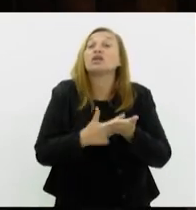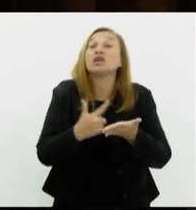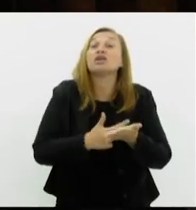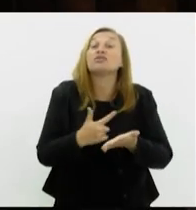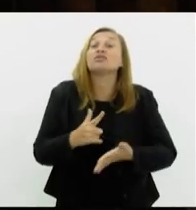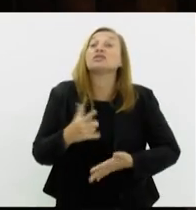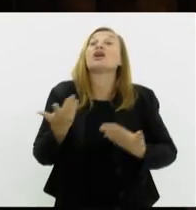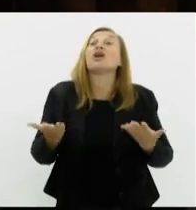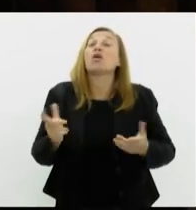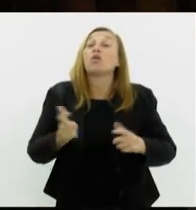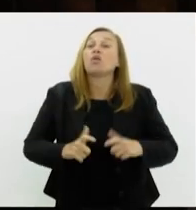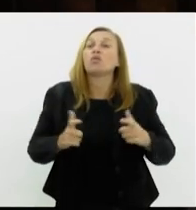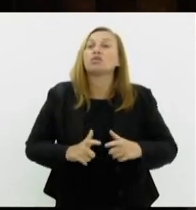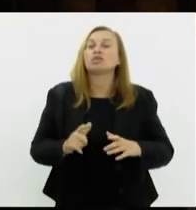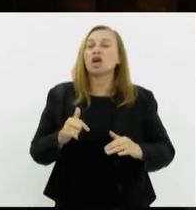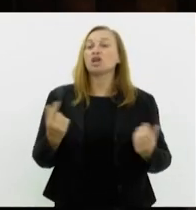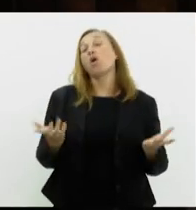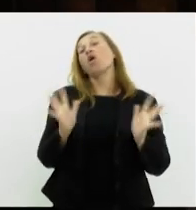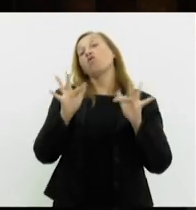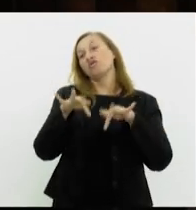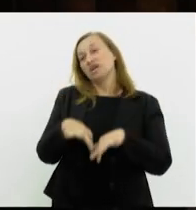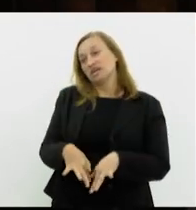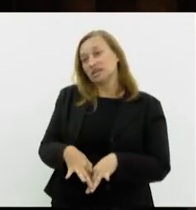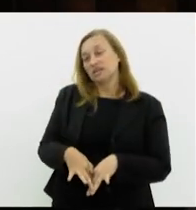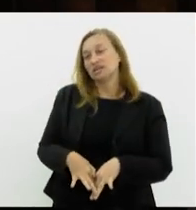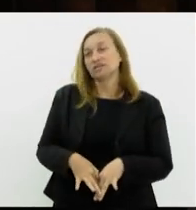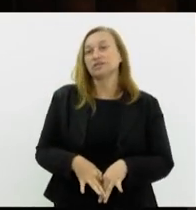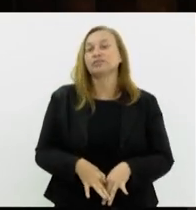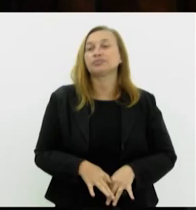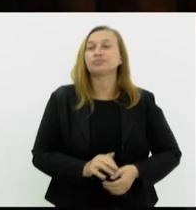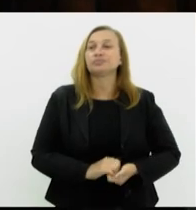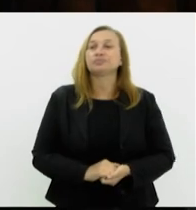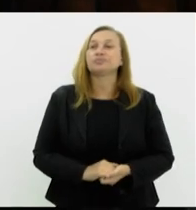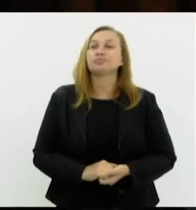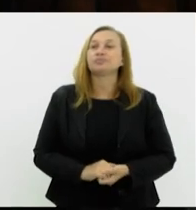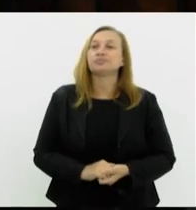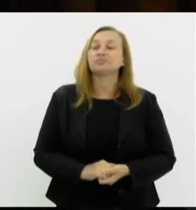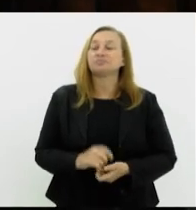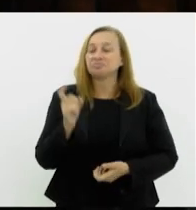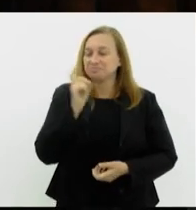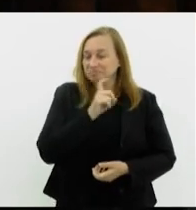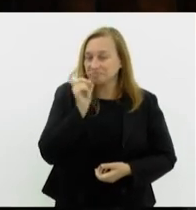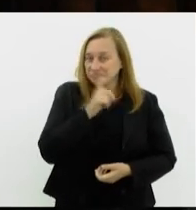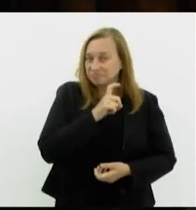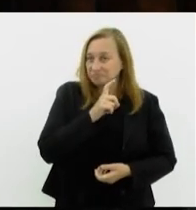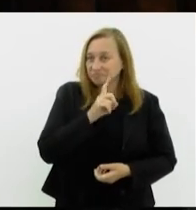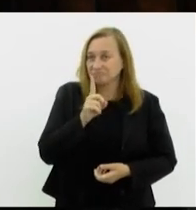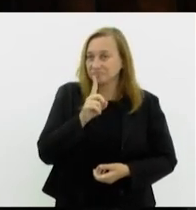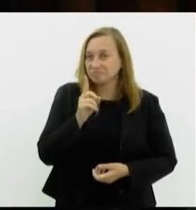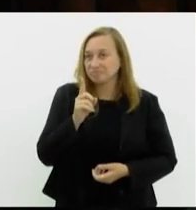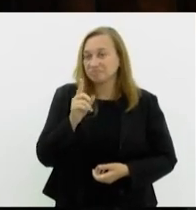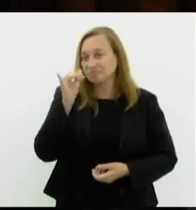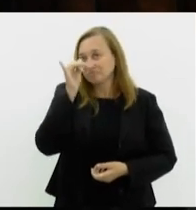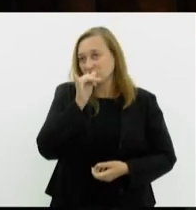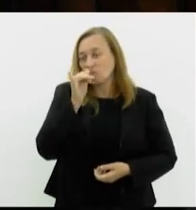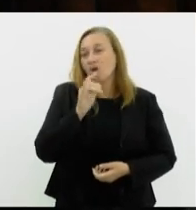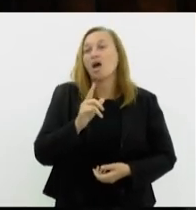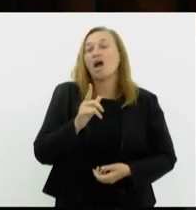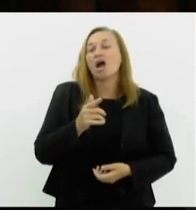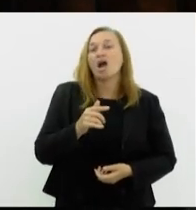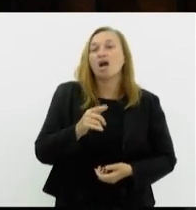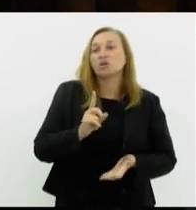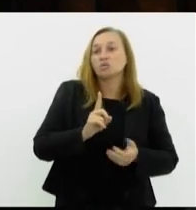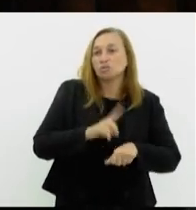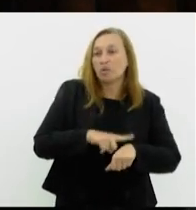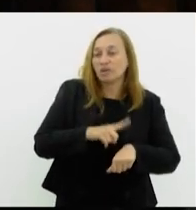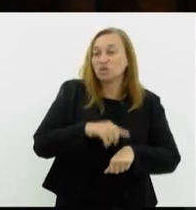não respondeu. Serafini, então eu concluo destacando o seguinte, a mentira, ela não é à toa. A mentira vem no